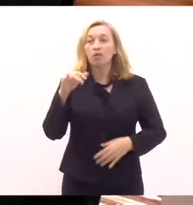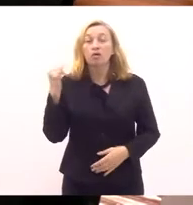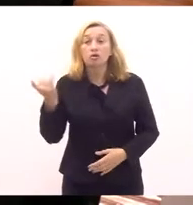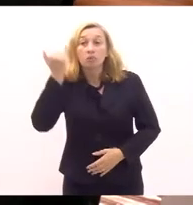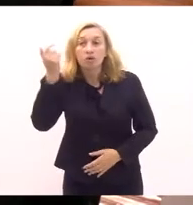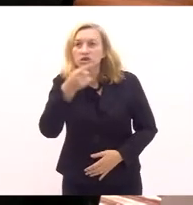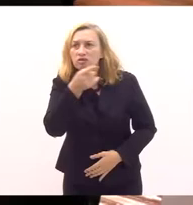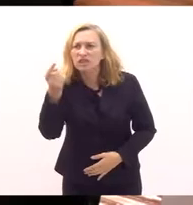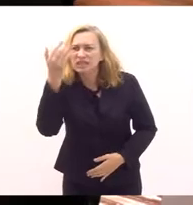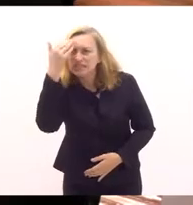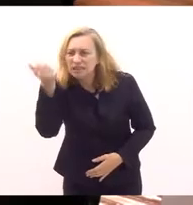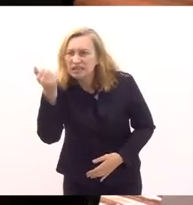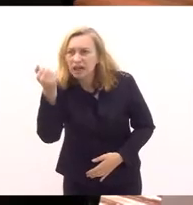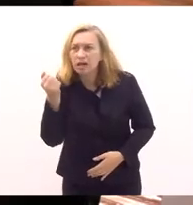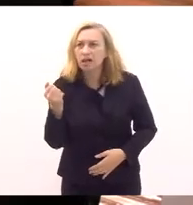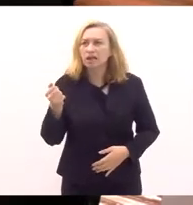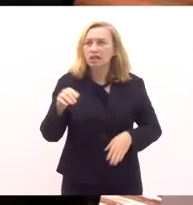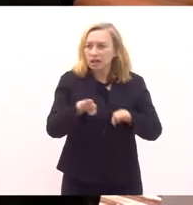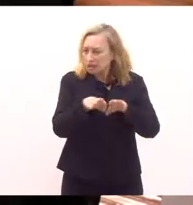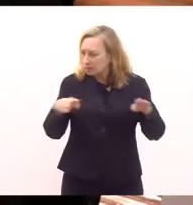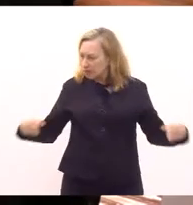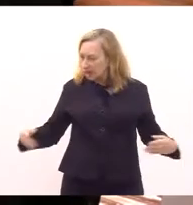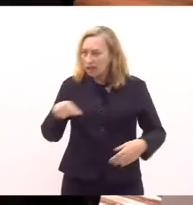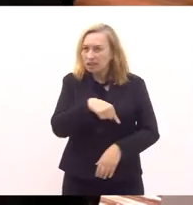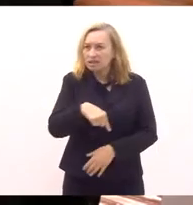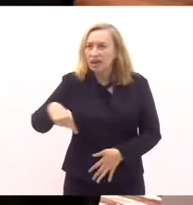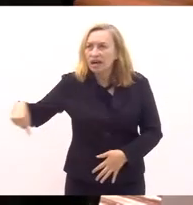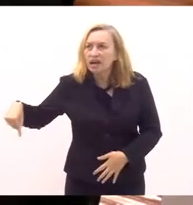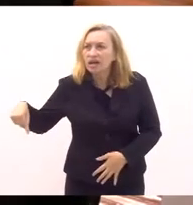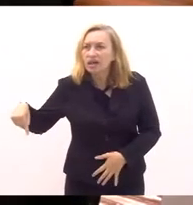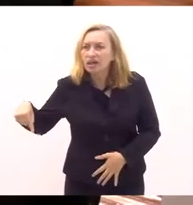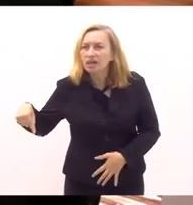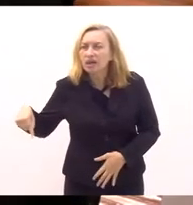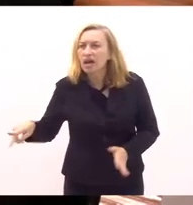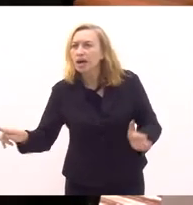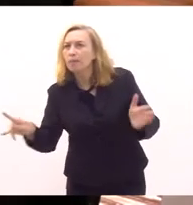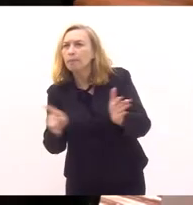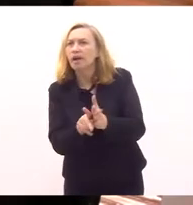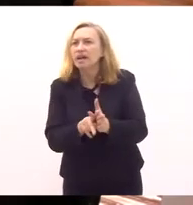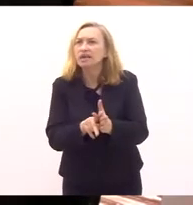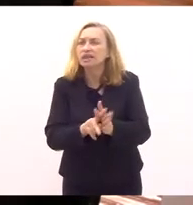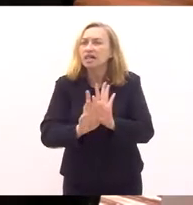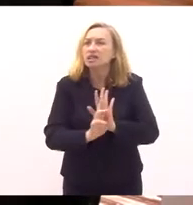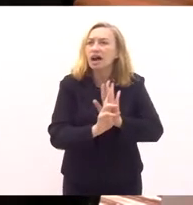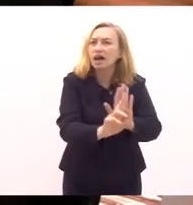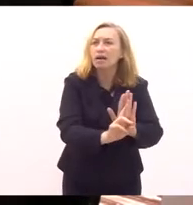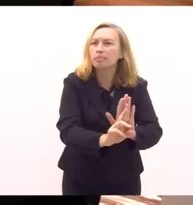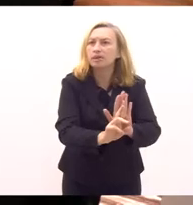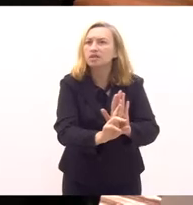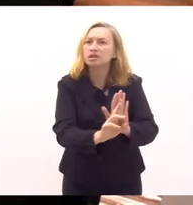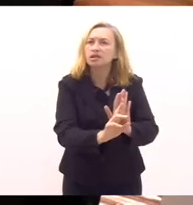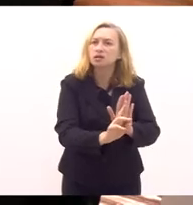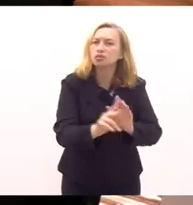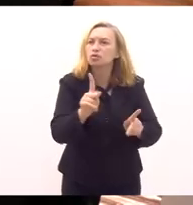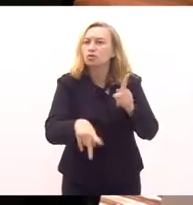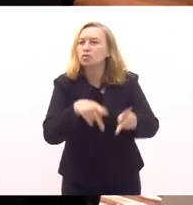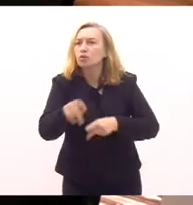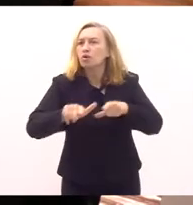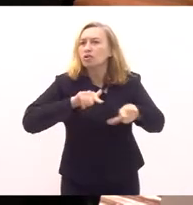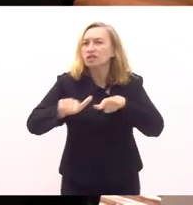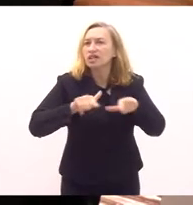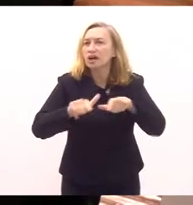que vocês saibam que essa bancada que está aqui, ela pertence à representação dos trabalhadores